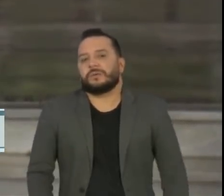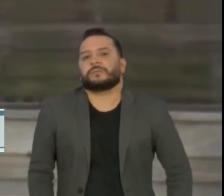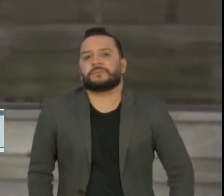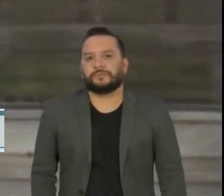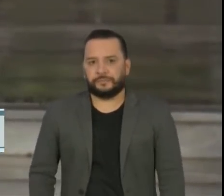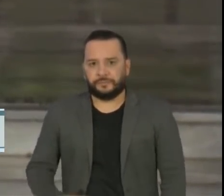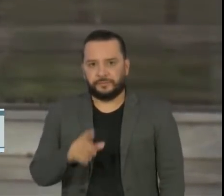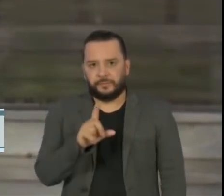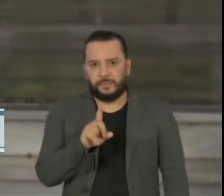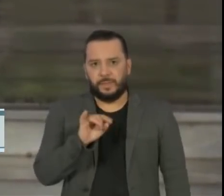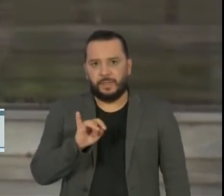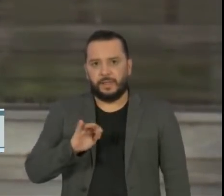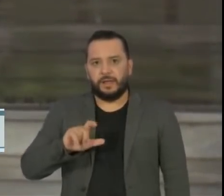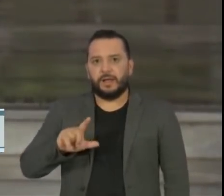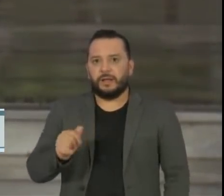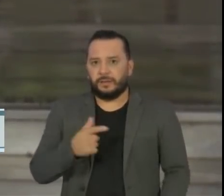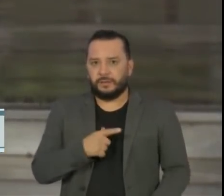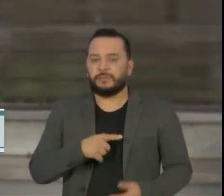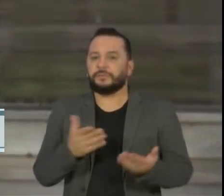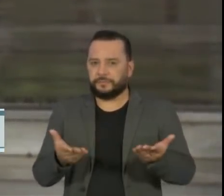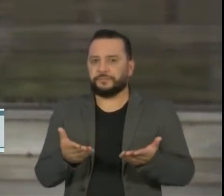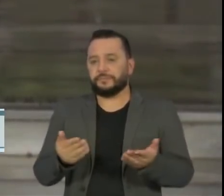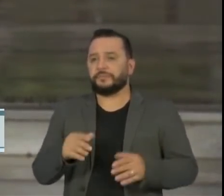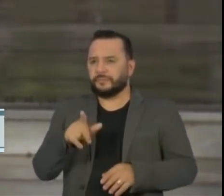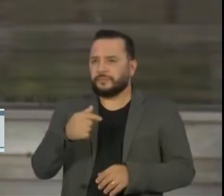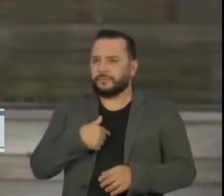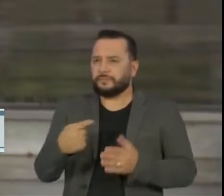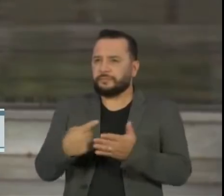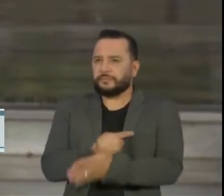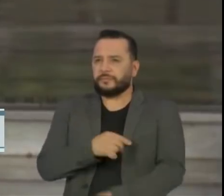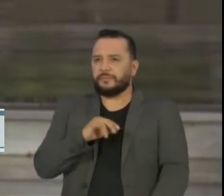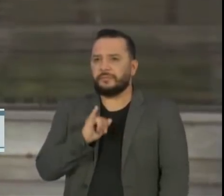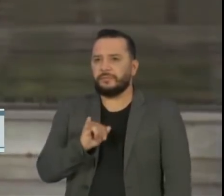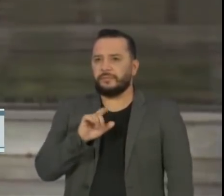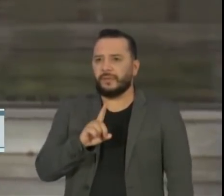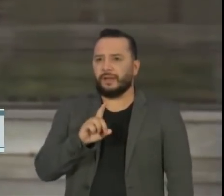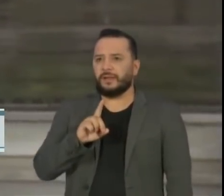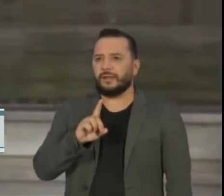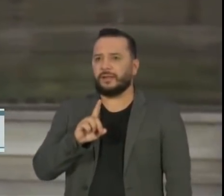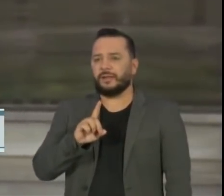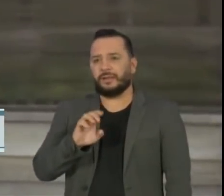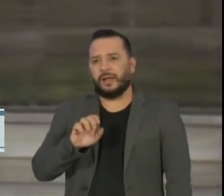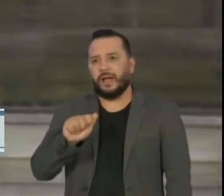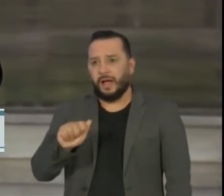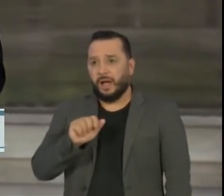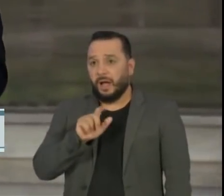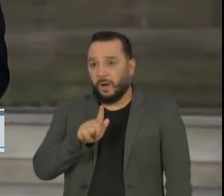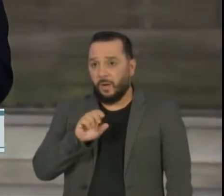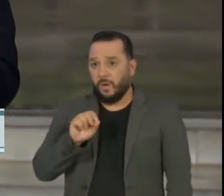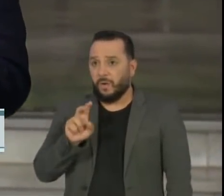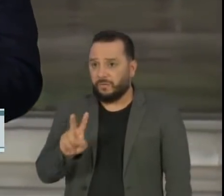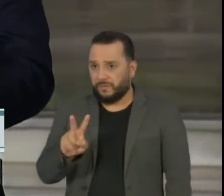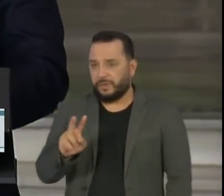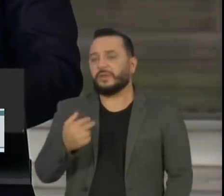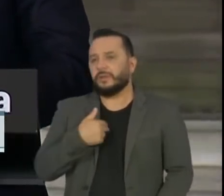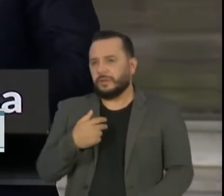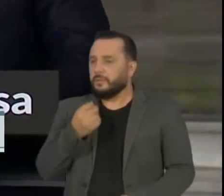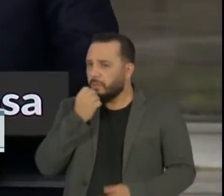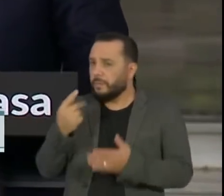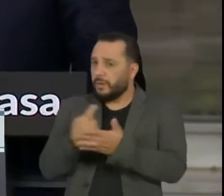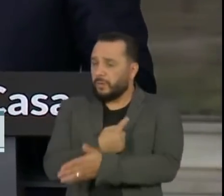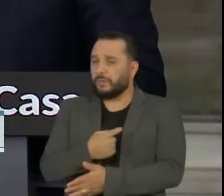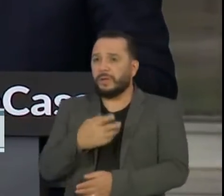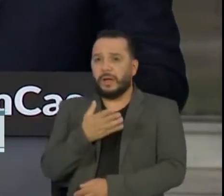Daniela, obrigado. Vamos começar com o IdeaGov, a boa pergunta, com a Patrícia Ellen, que pode responder sobre os